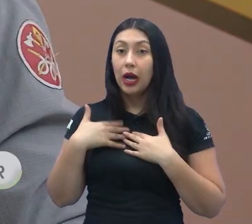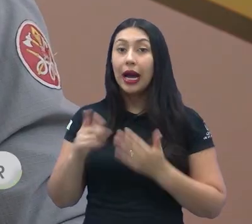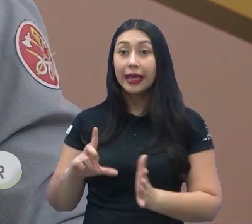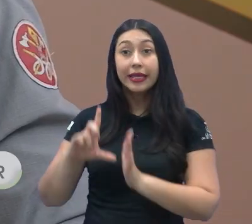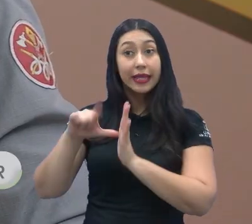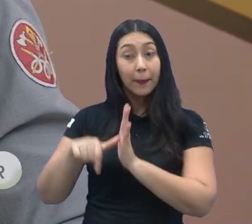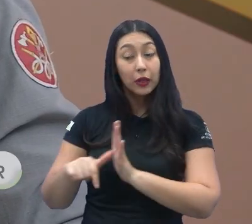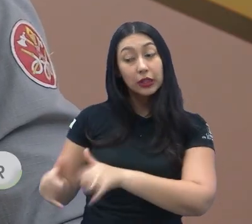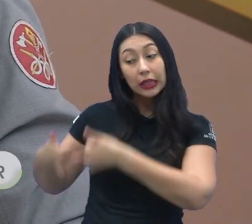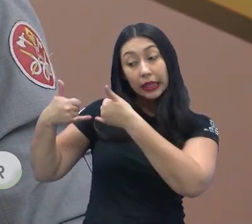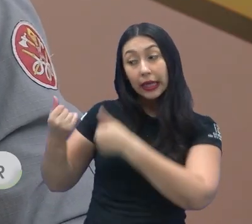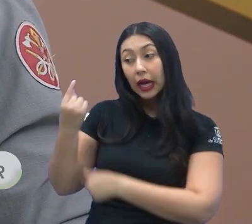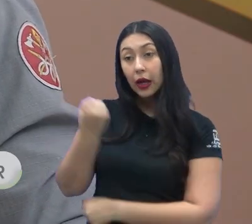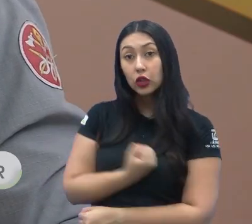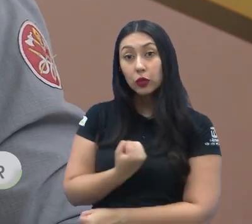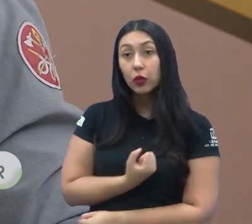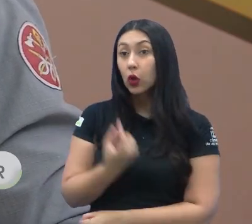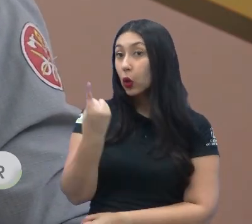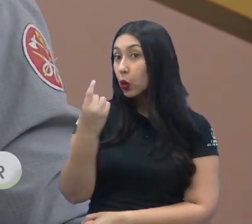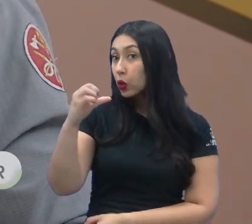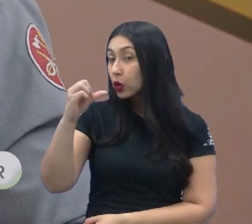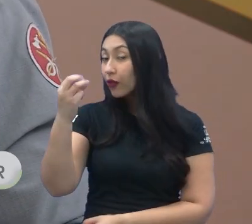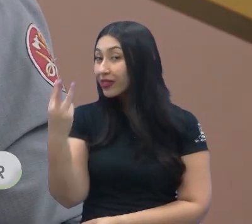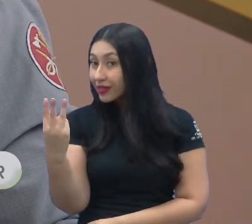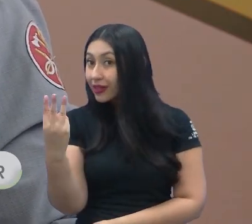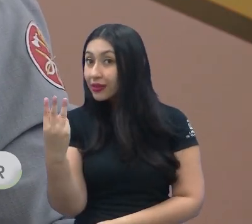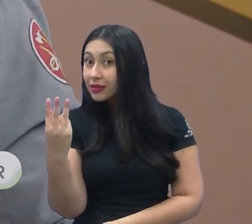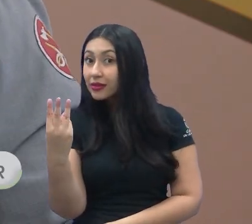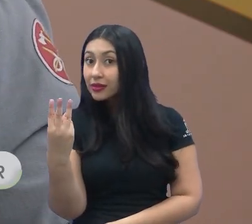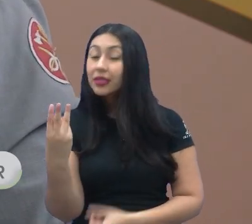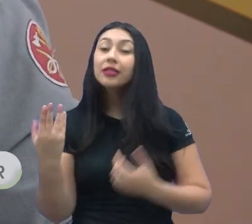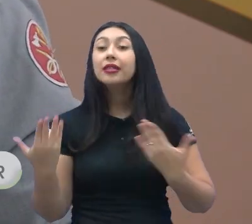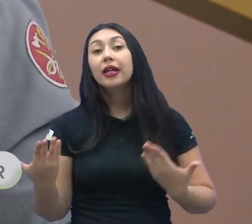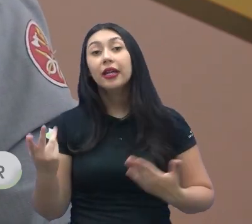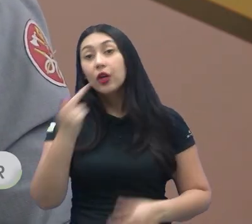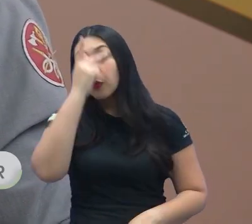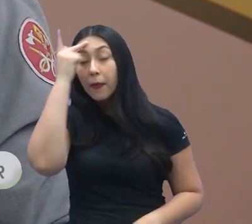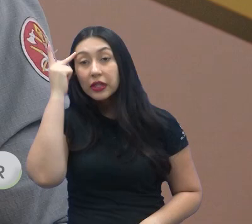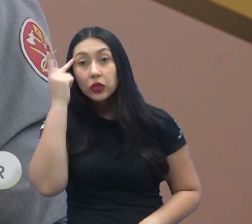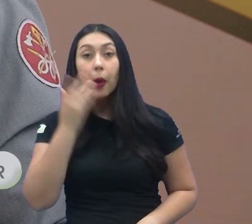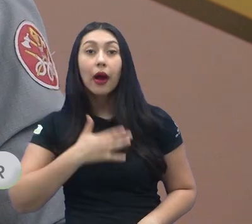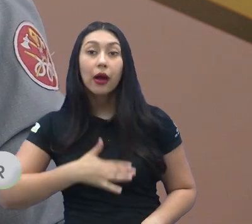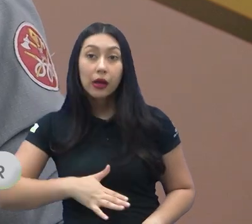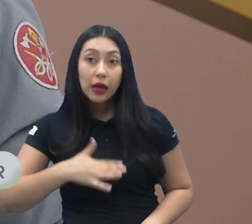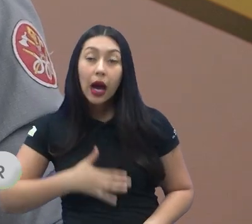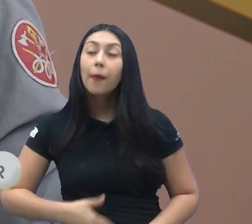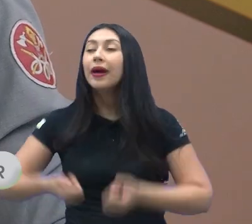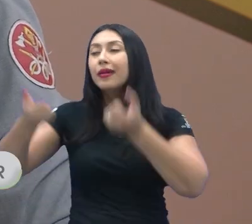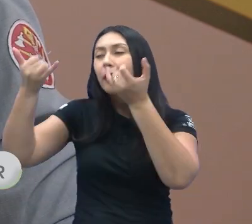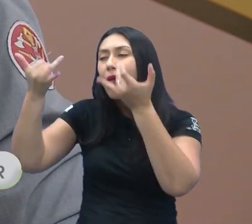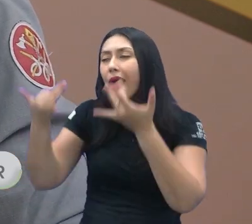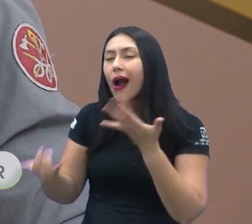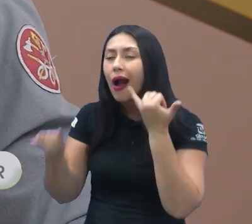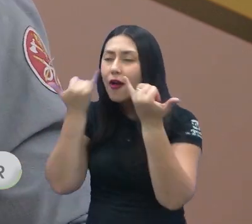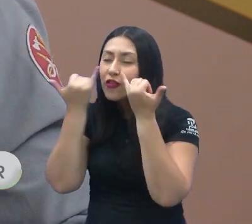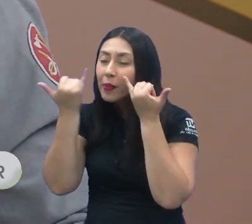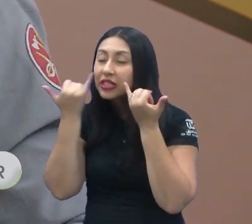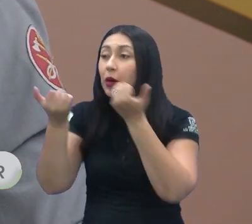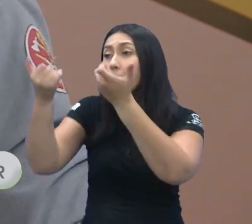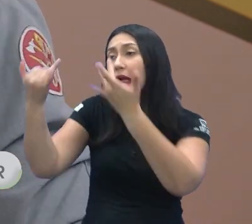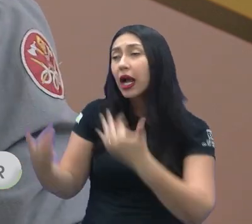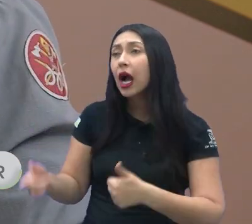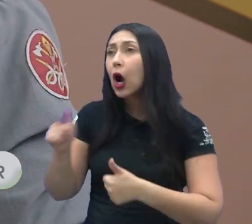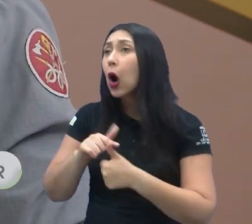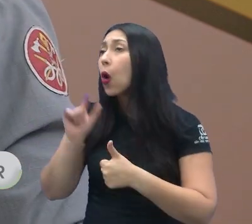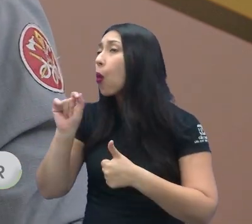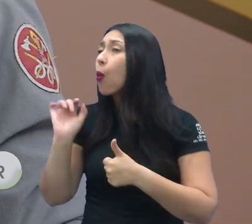ligar o 93, Corpo de Bombeiros, uma pessoa que esteja ali mais calma possível, passar todas as informações, explicar o que aconteceu, aonde